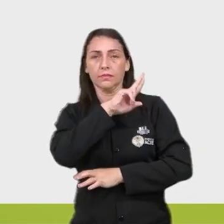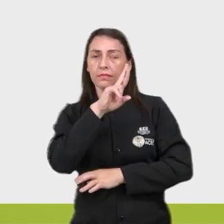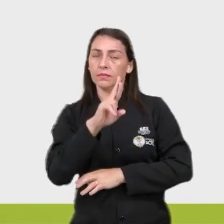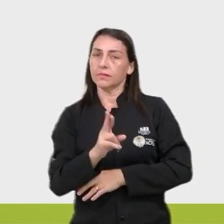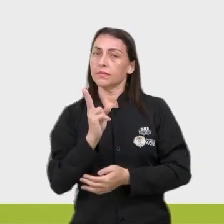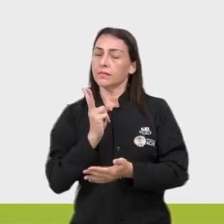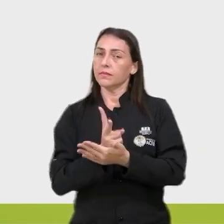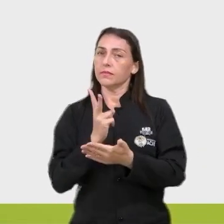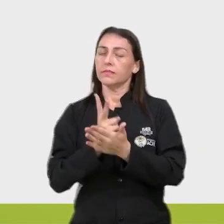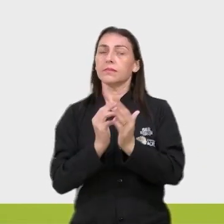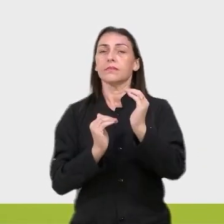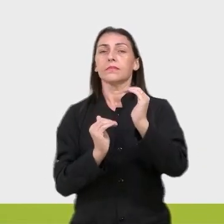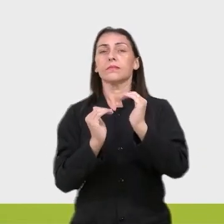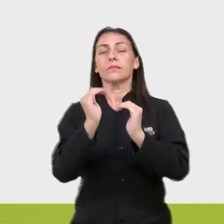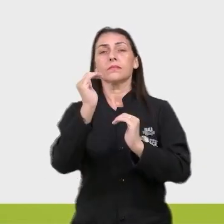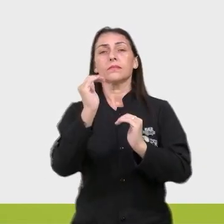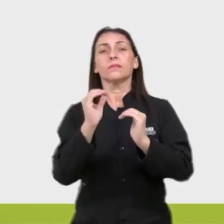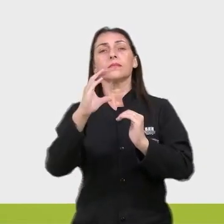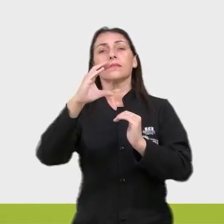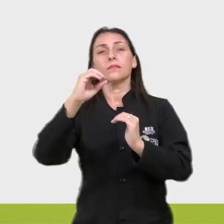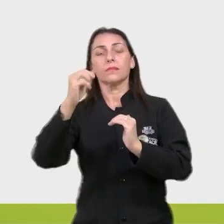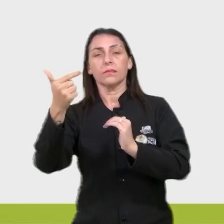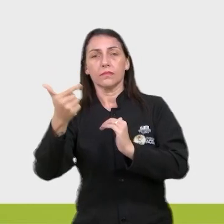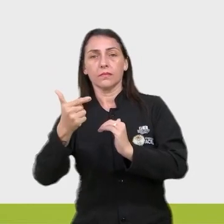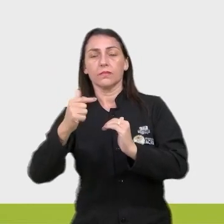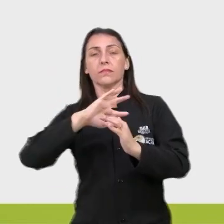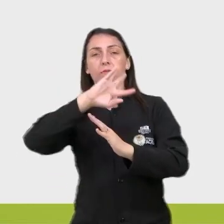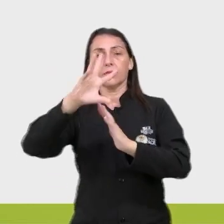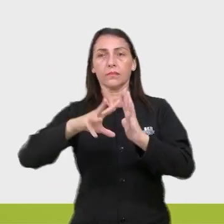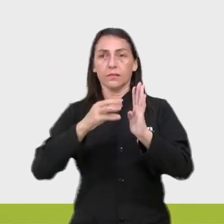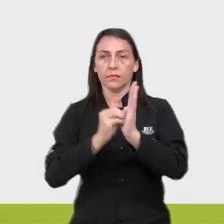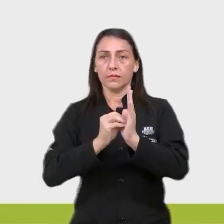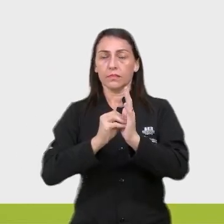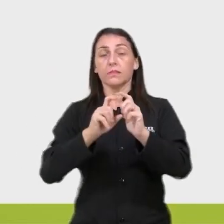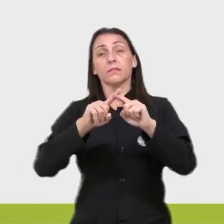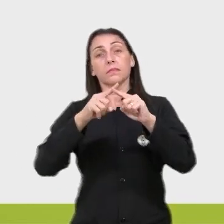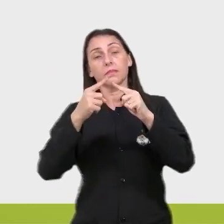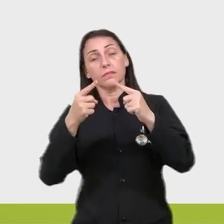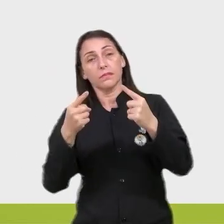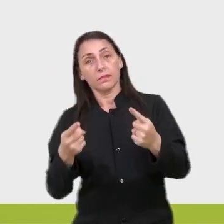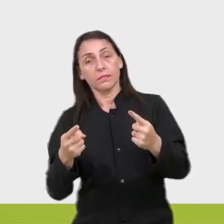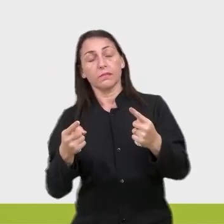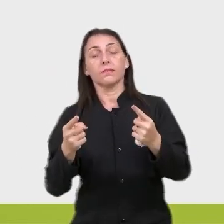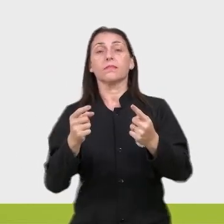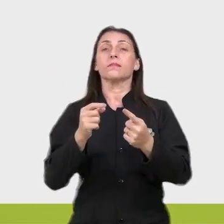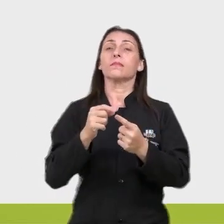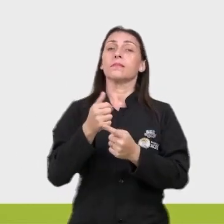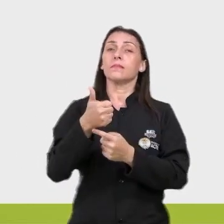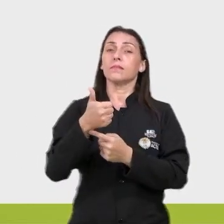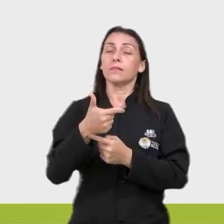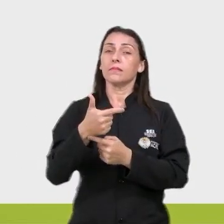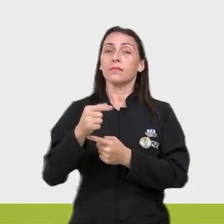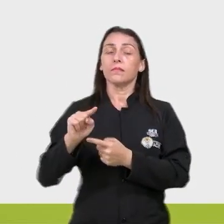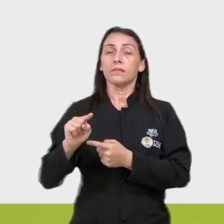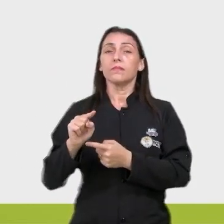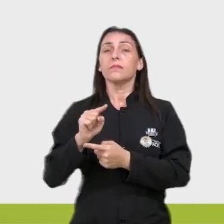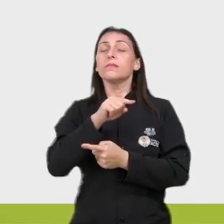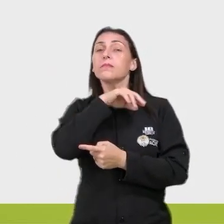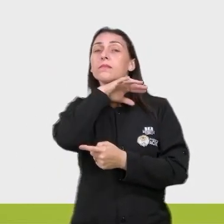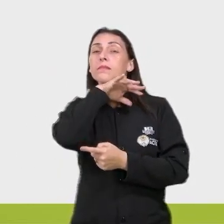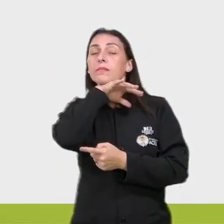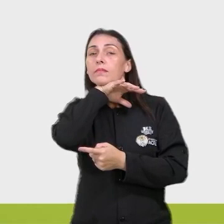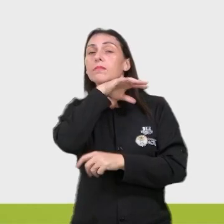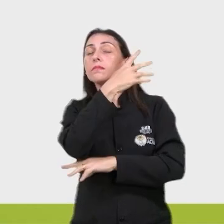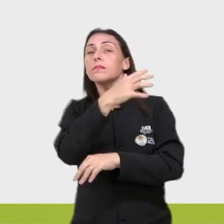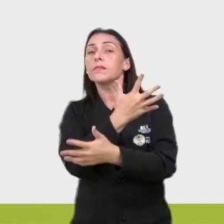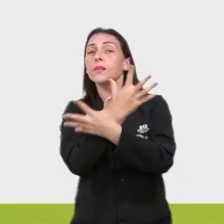pelo mesmo nível de emissões de gás carbônico da Amazônia. Mais ainda, 12 mil espécies teriam